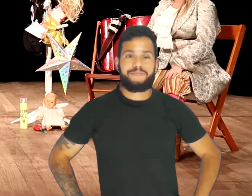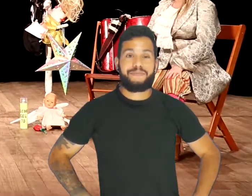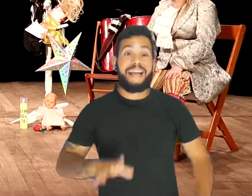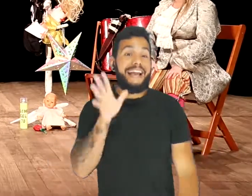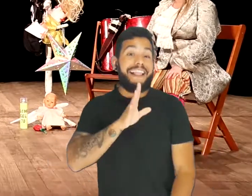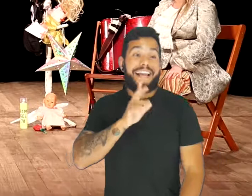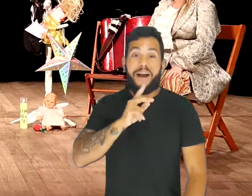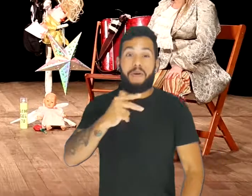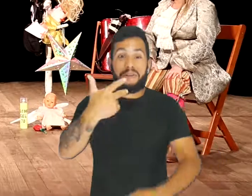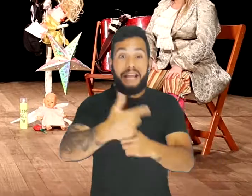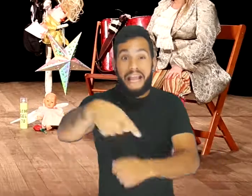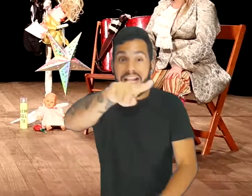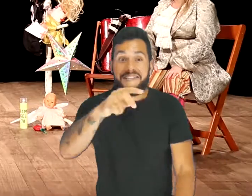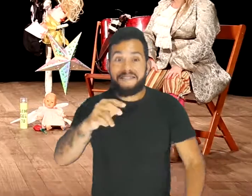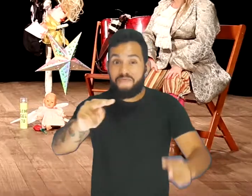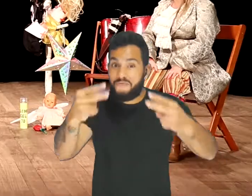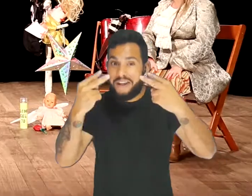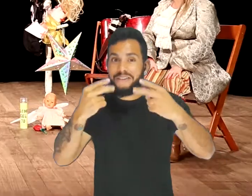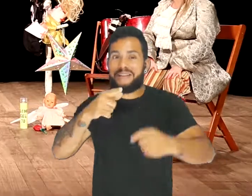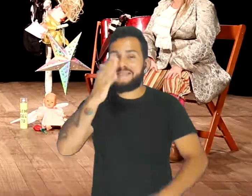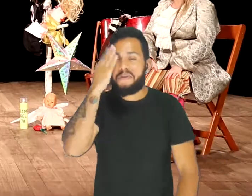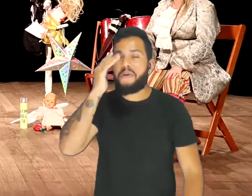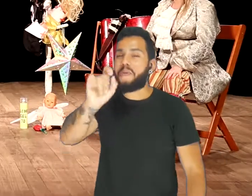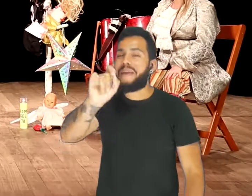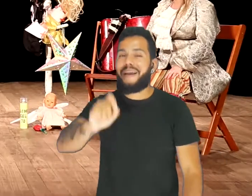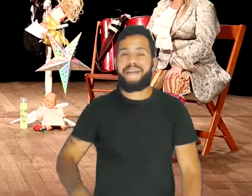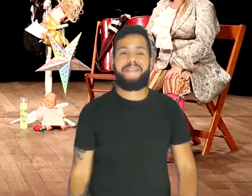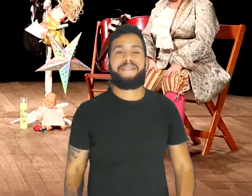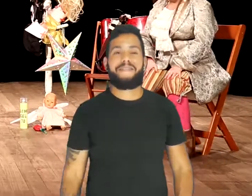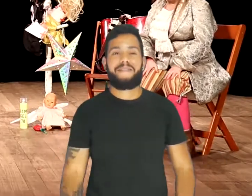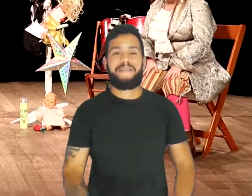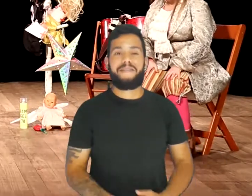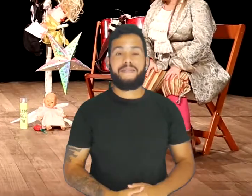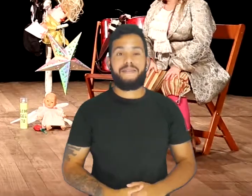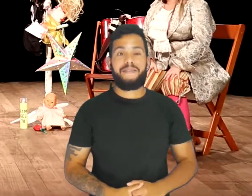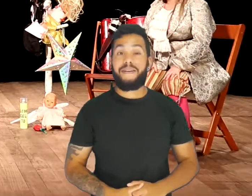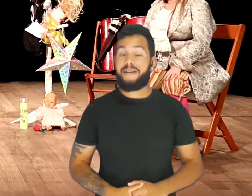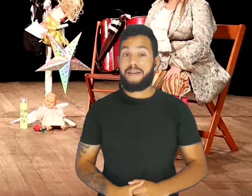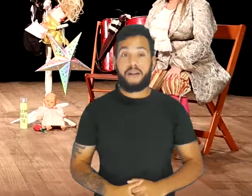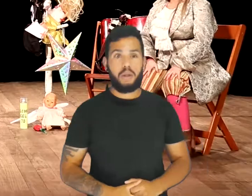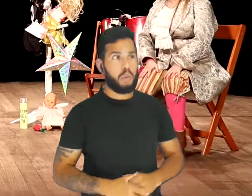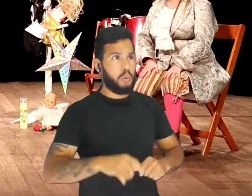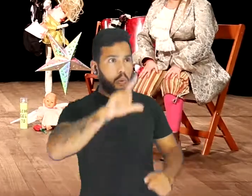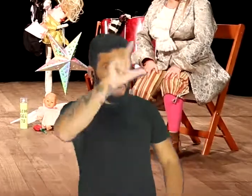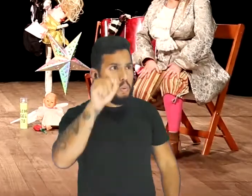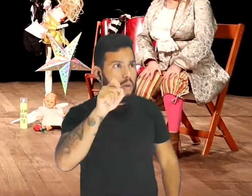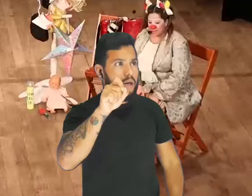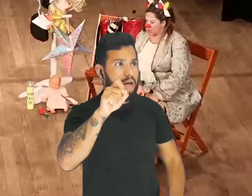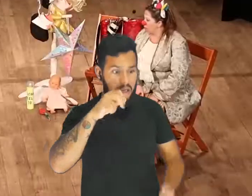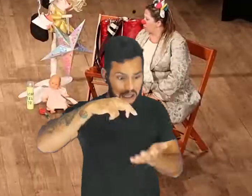É. Bolha assassina. Bolha assassina. É legal aparecer na tela pra ele saber o que é, né?